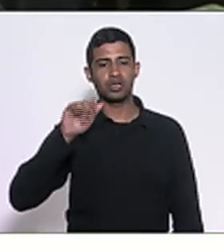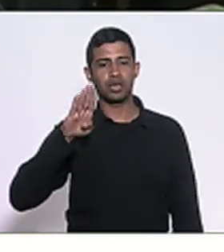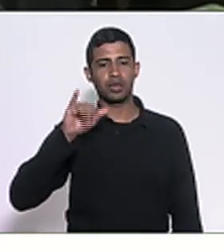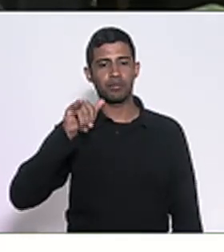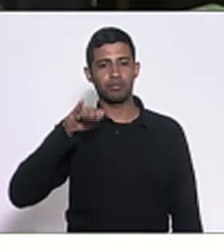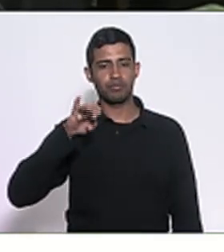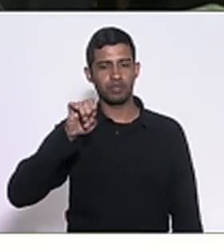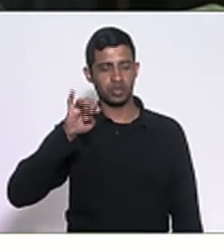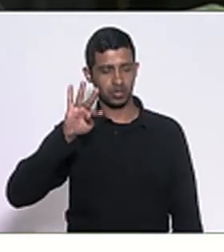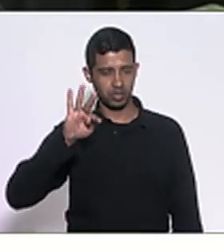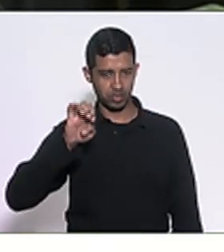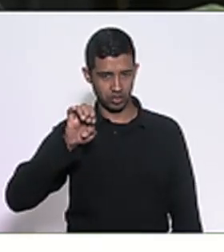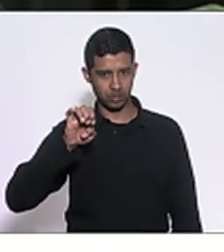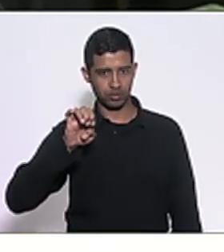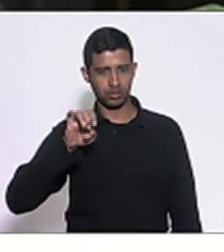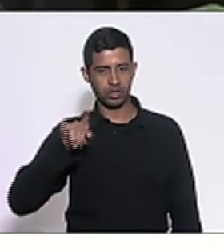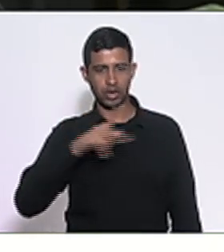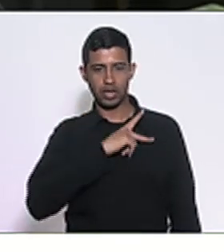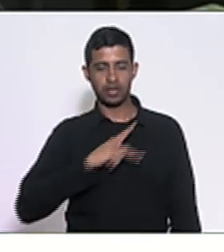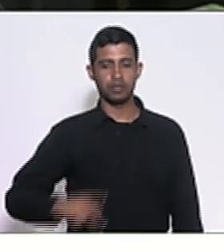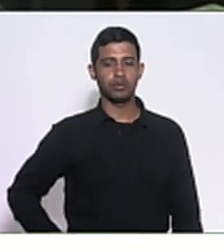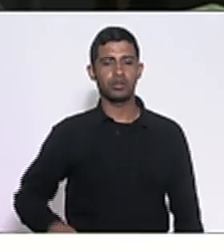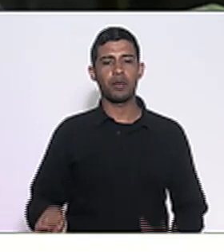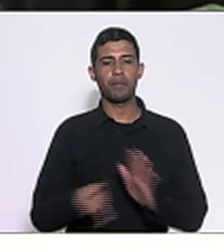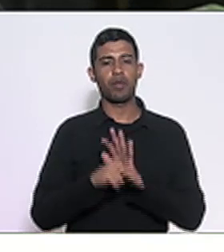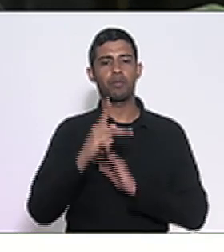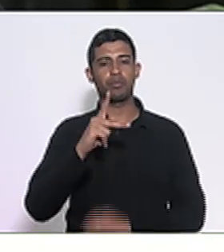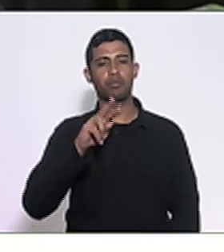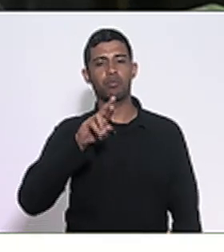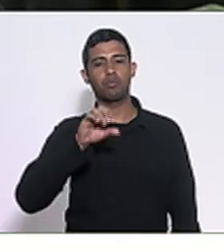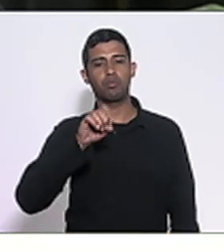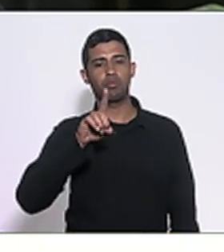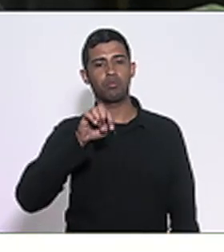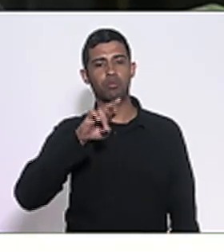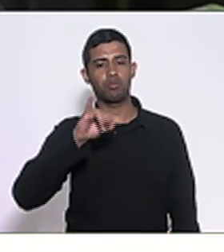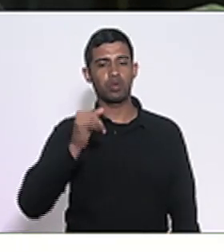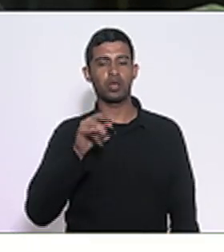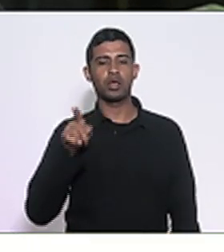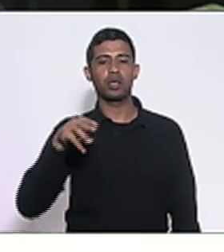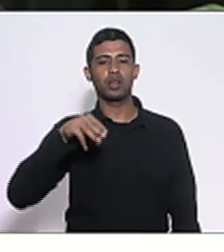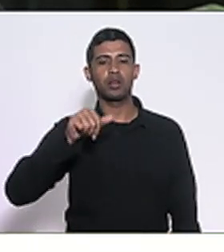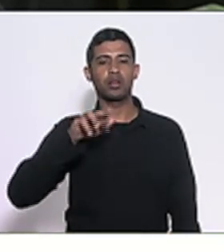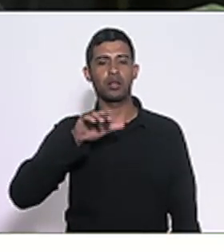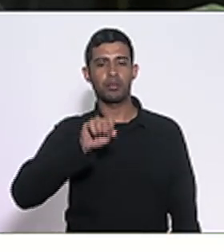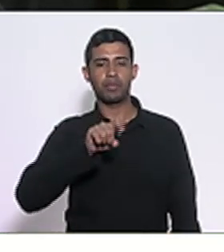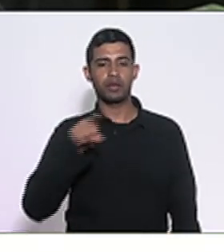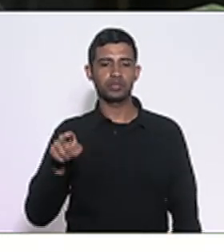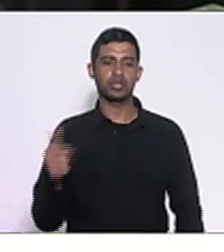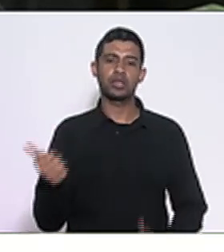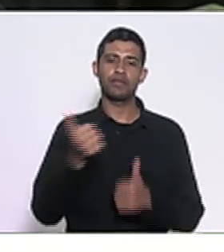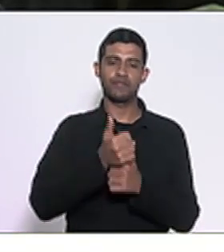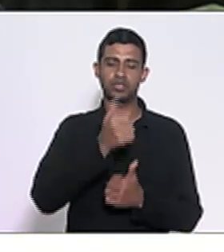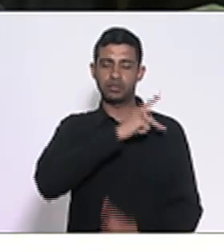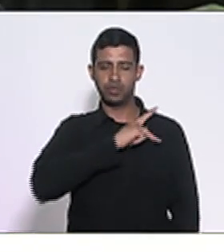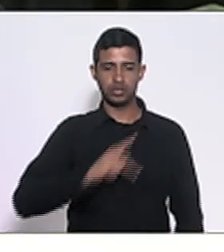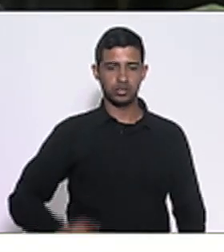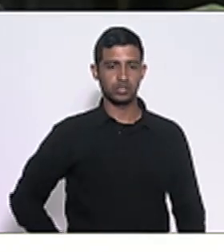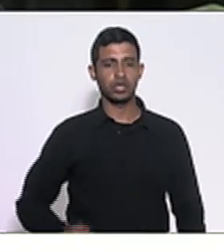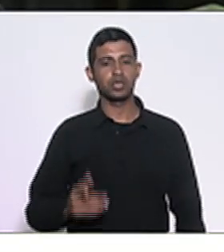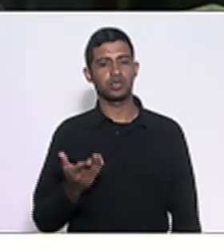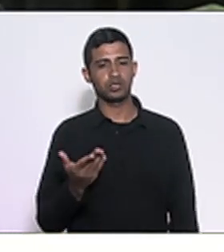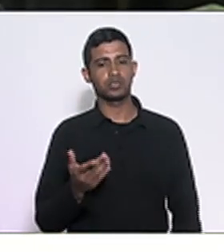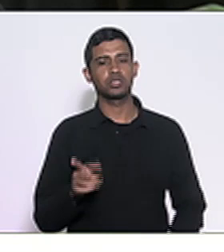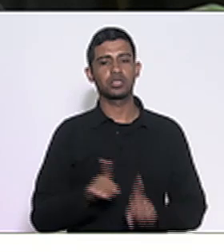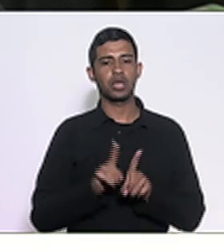obrigado. Chefe de gabinete da presidência do Proderj, Marco de Benedito, vice-presidente de tecnologia do Proderj, Carlos Henrique,